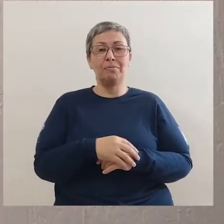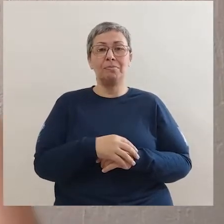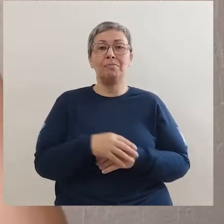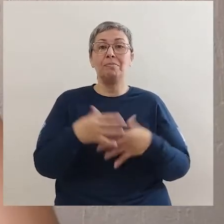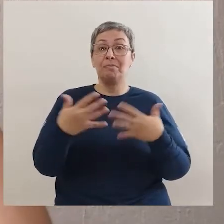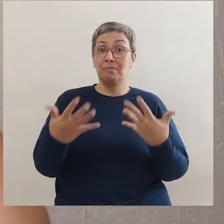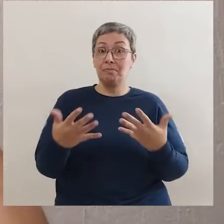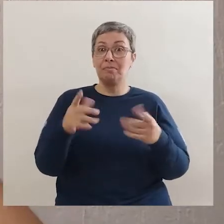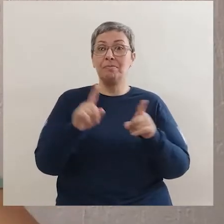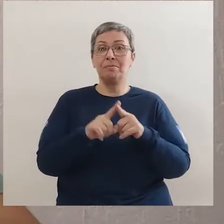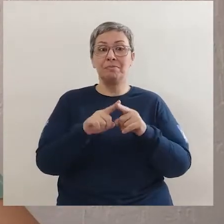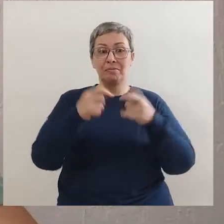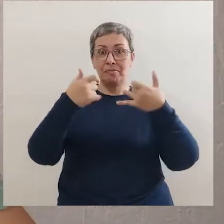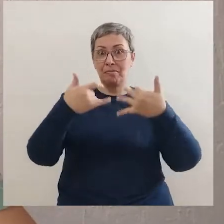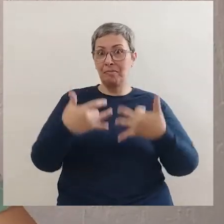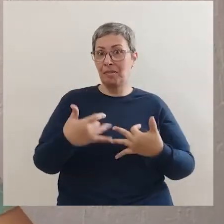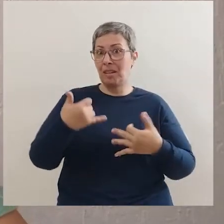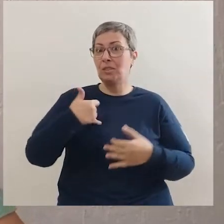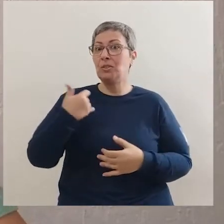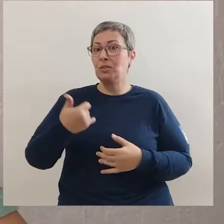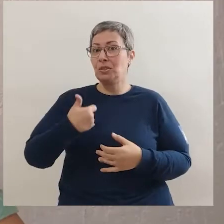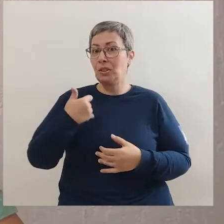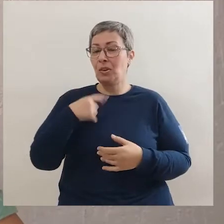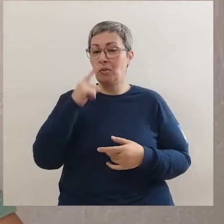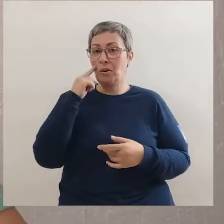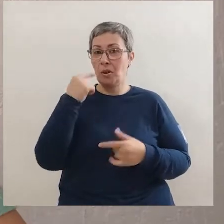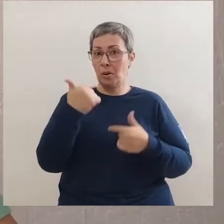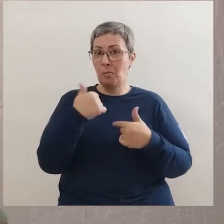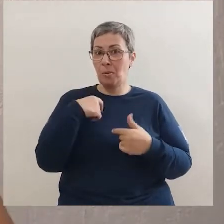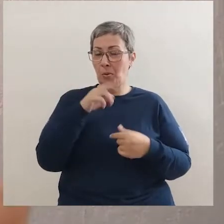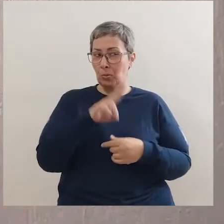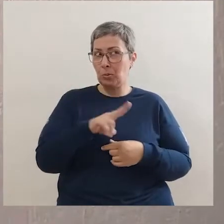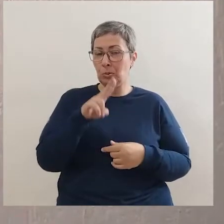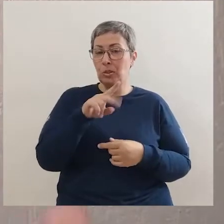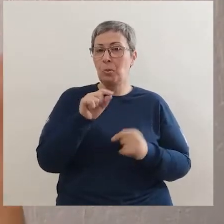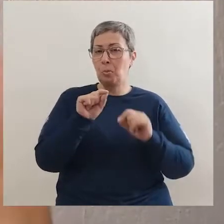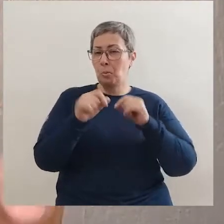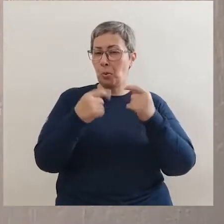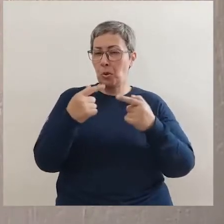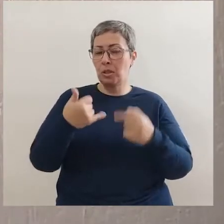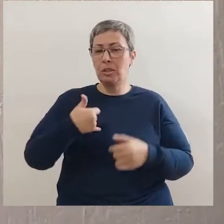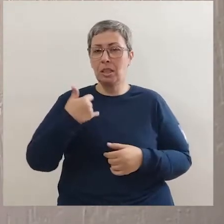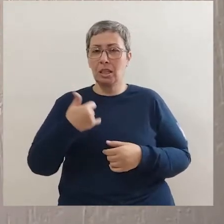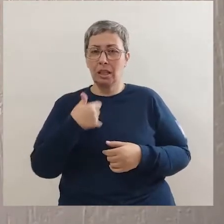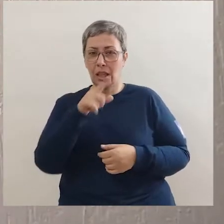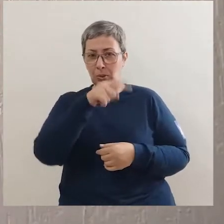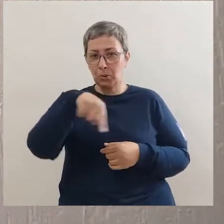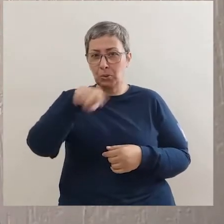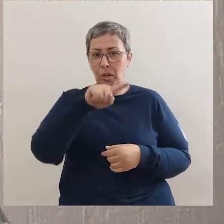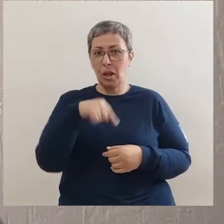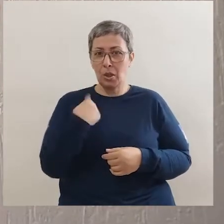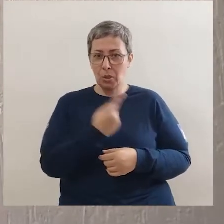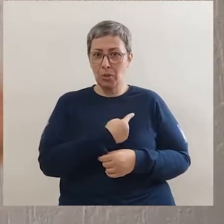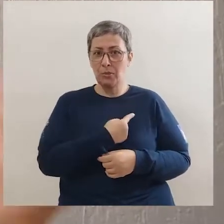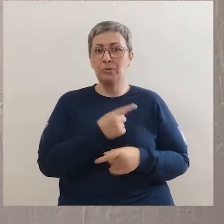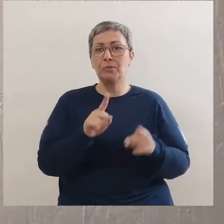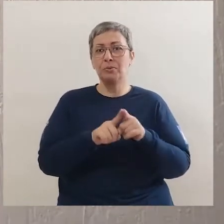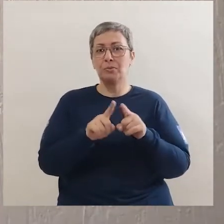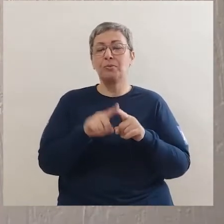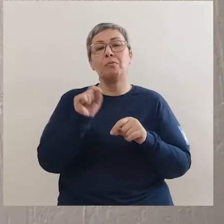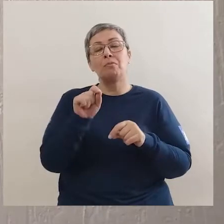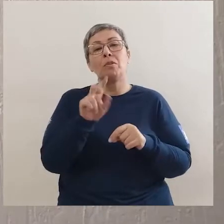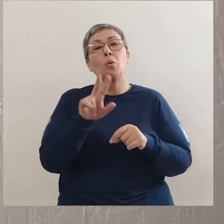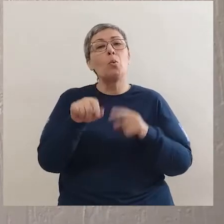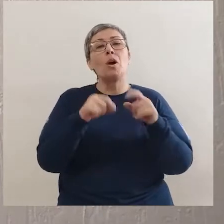Então, falando em idade, vamos trabalhar um pouquinho com isso, né? Com a idade de vocês, com a nossa idade? Então, qual que é